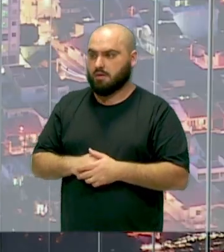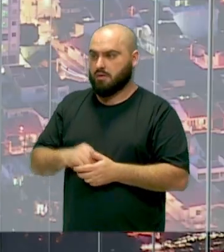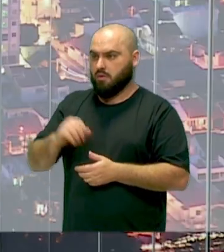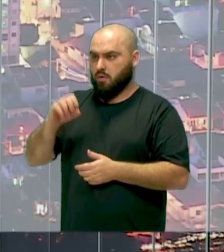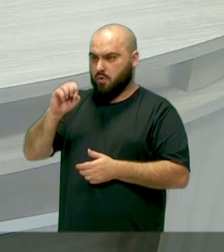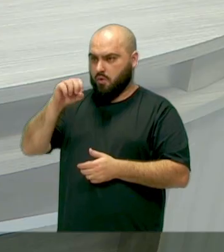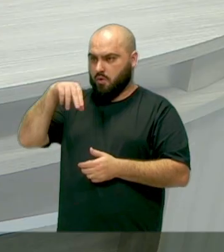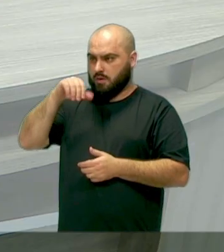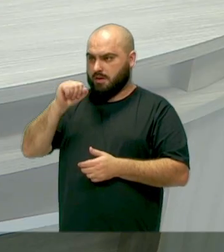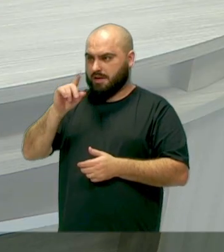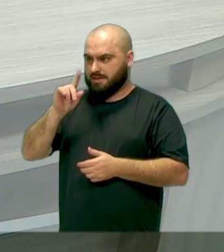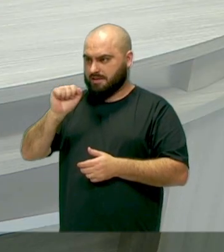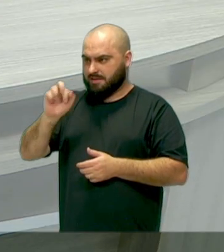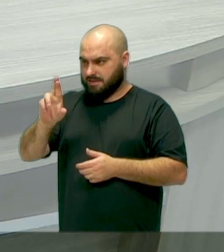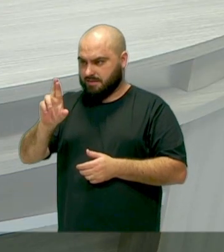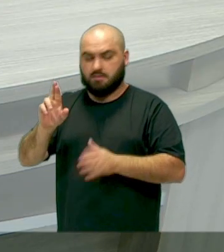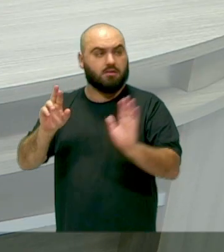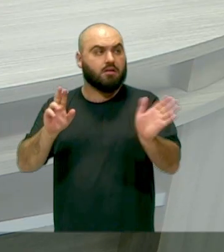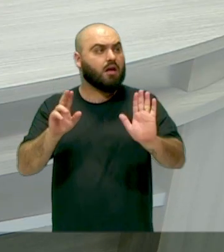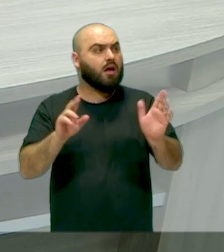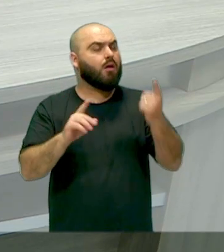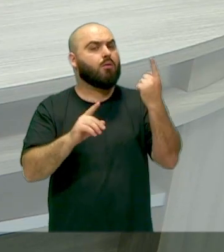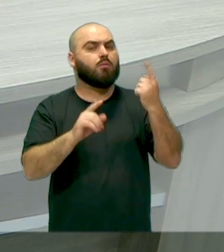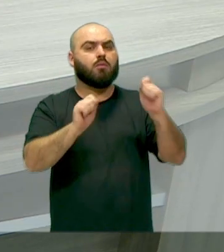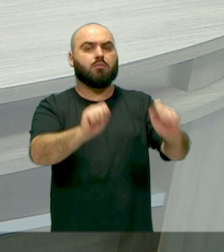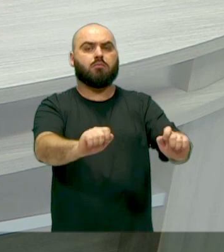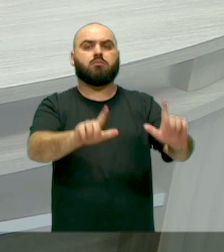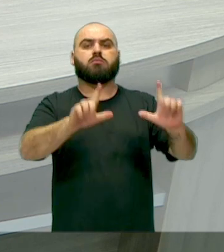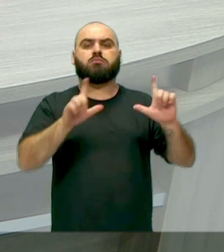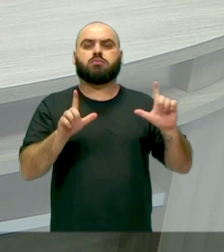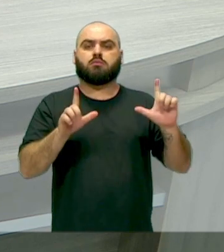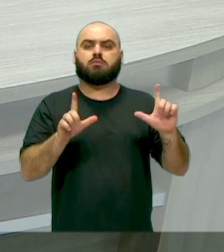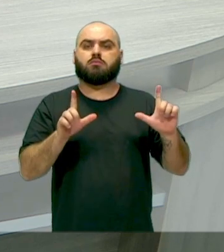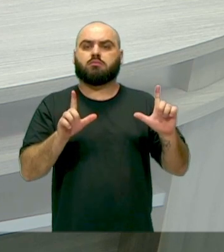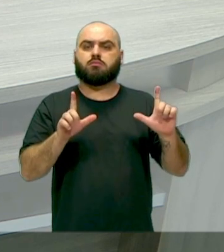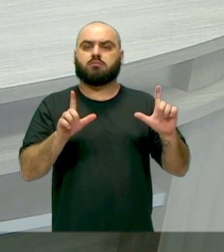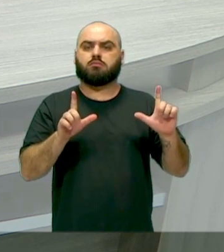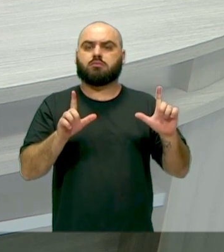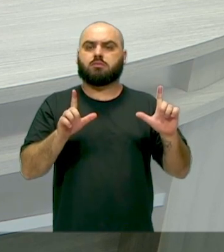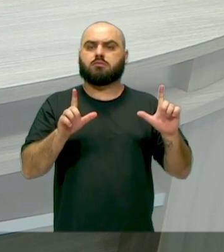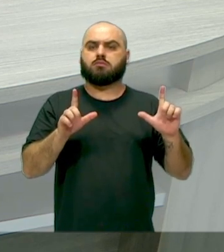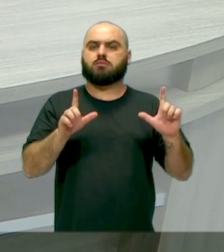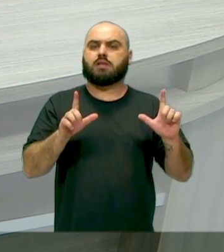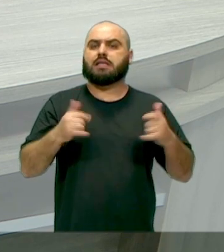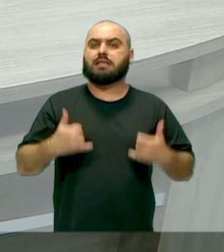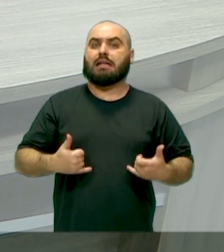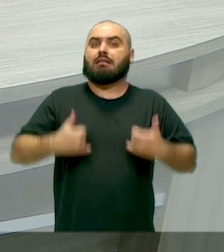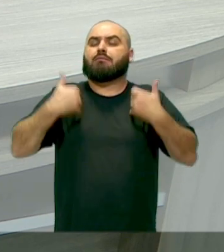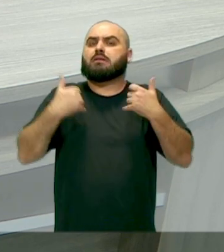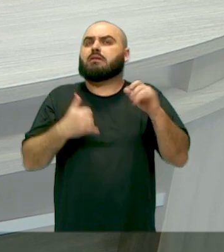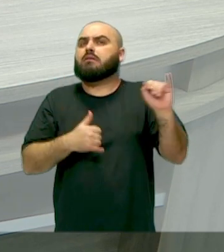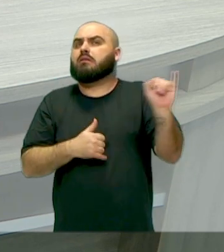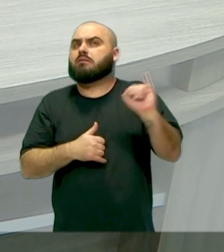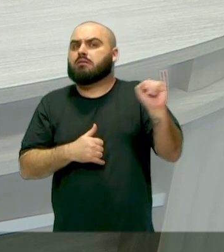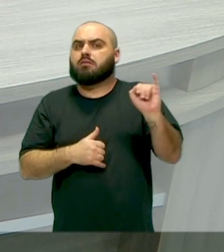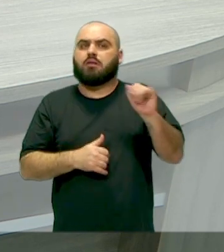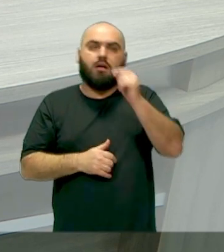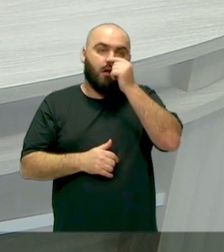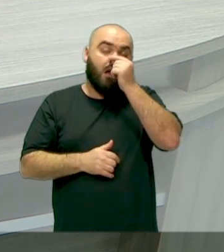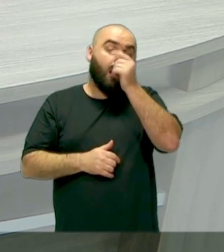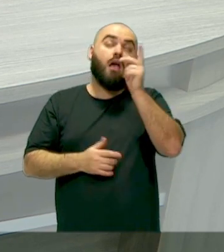Tedel, é isso? Não, foi uma placa comemorativa nos 15 anos, no aniversário de Itajaí. Ah,